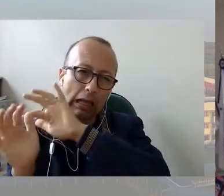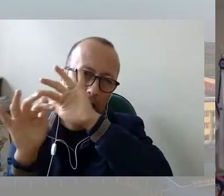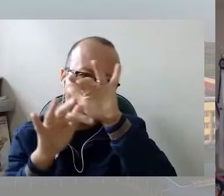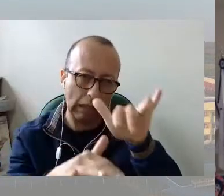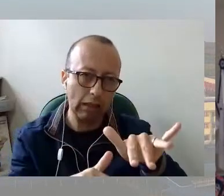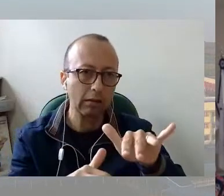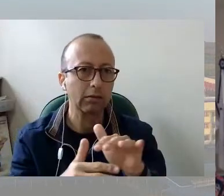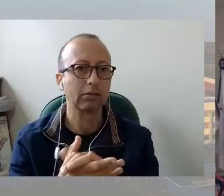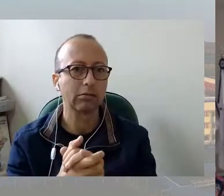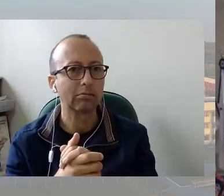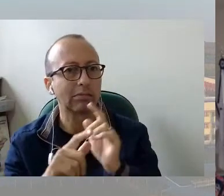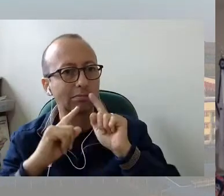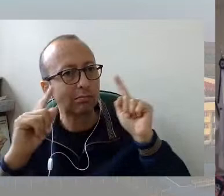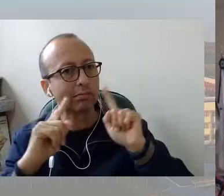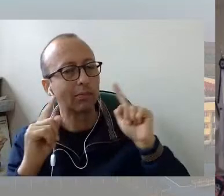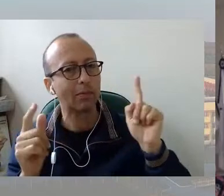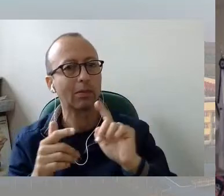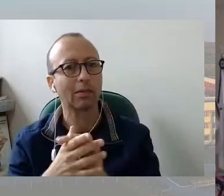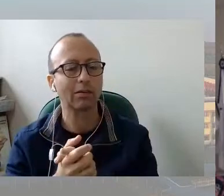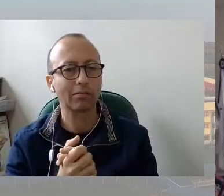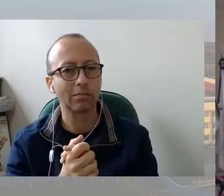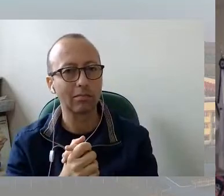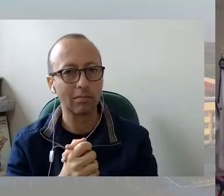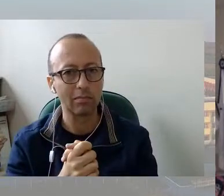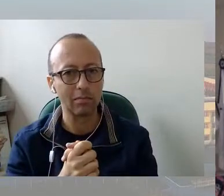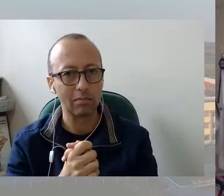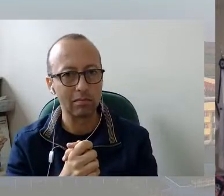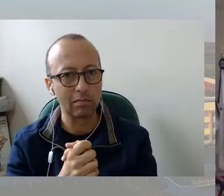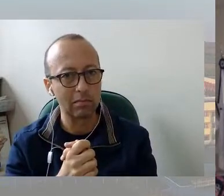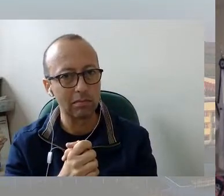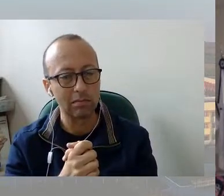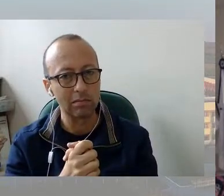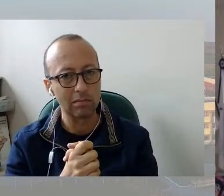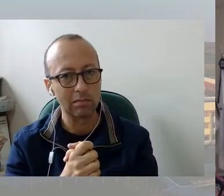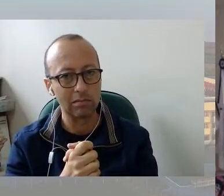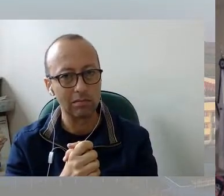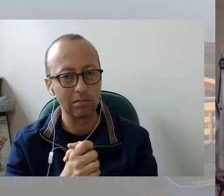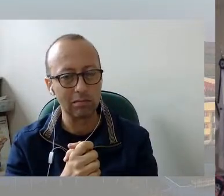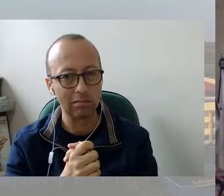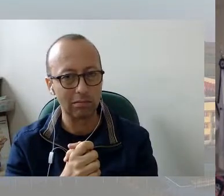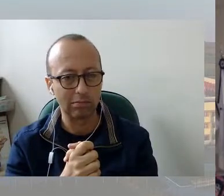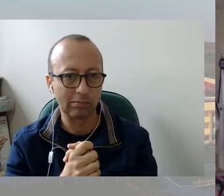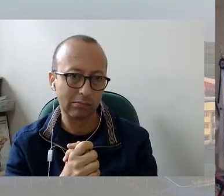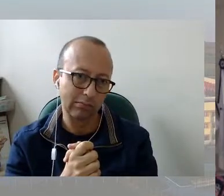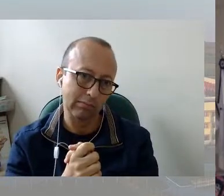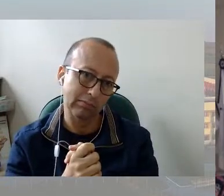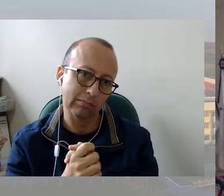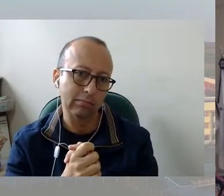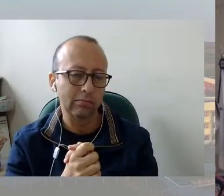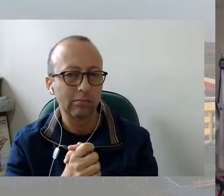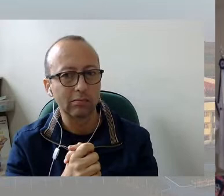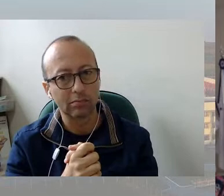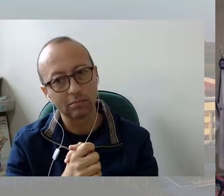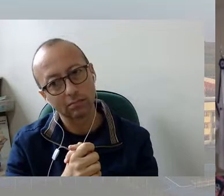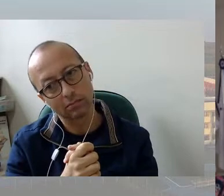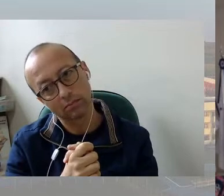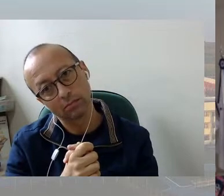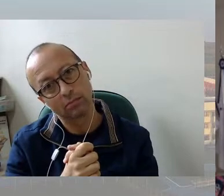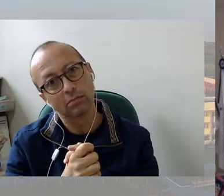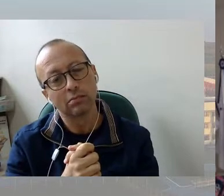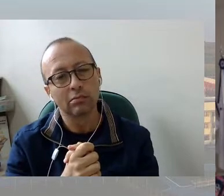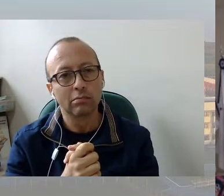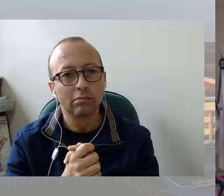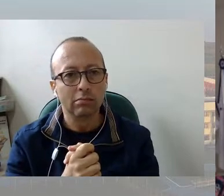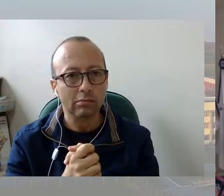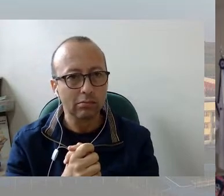todos nós, né, colocamos. Então, para dizer, né, que a